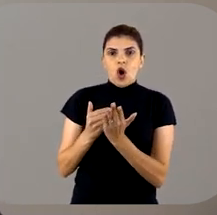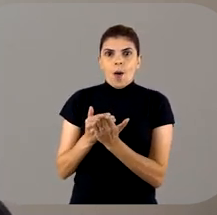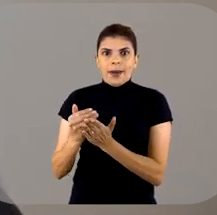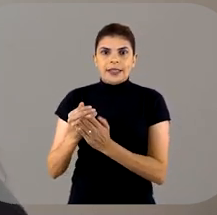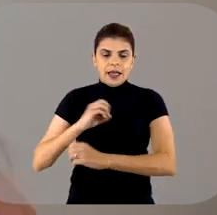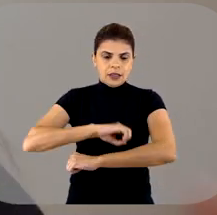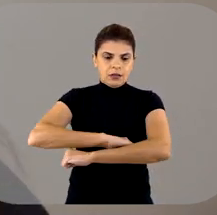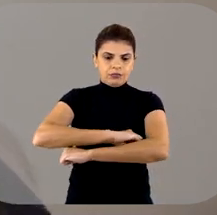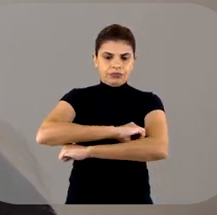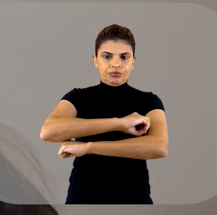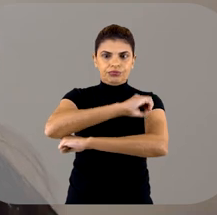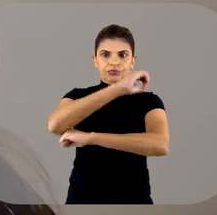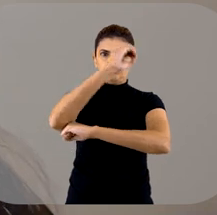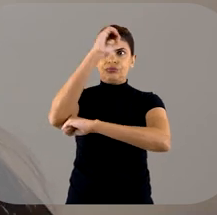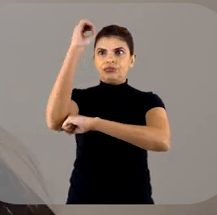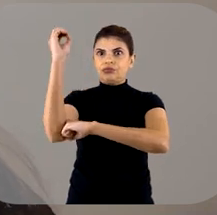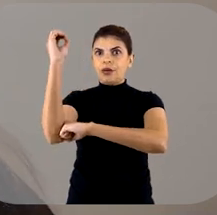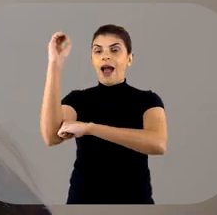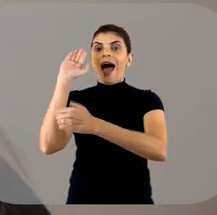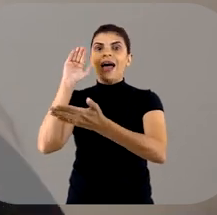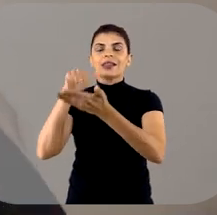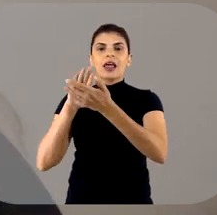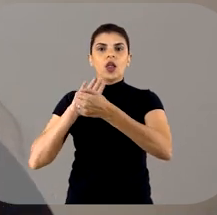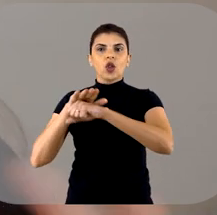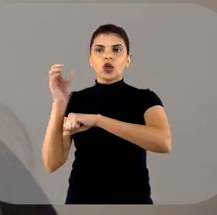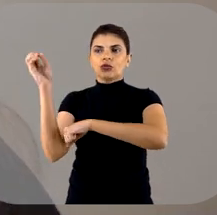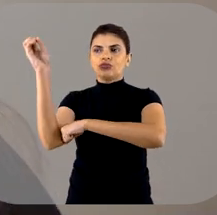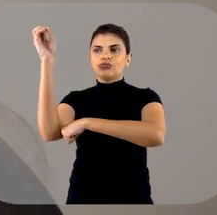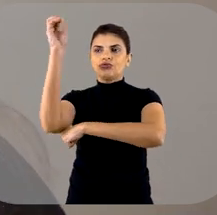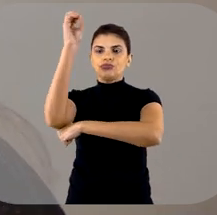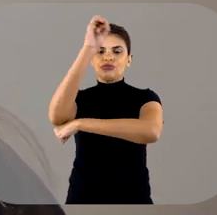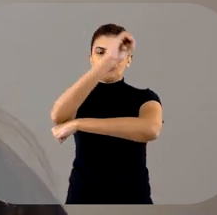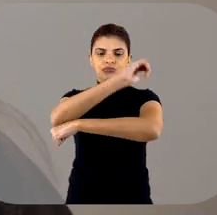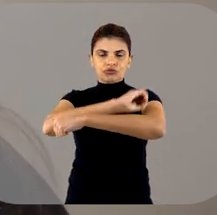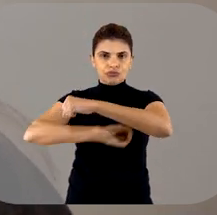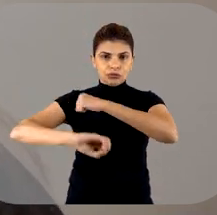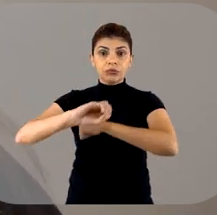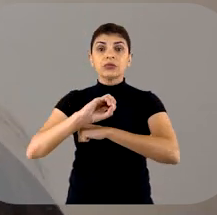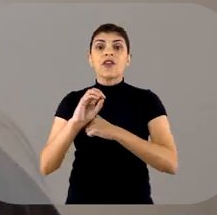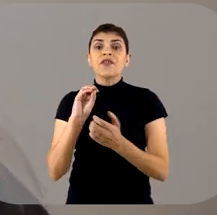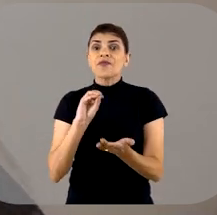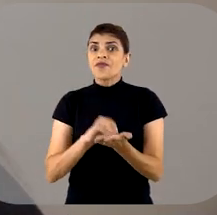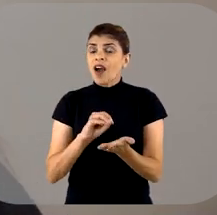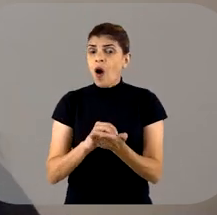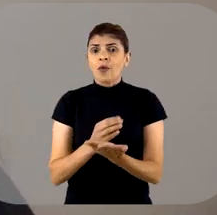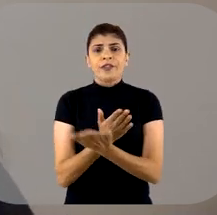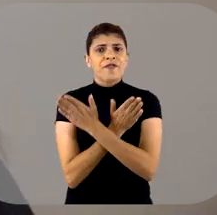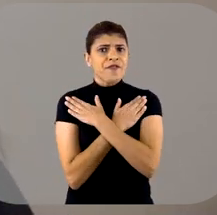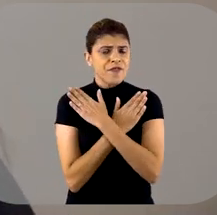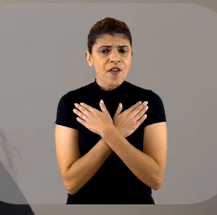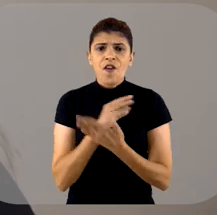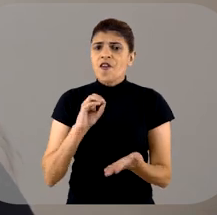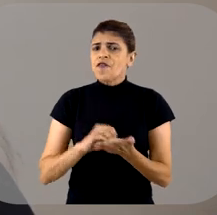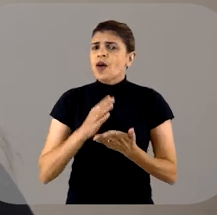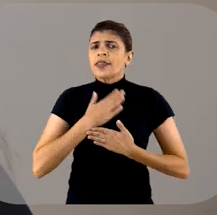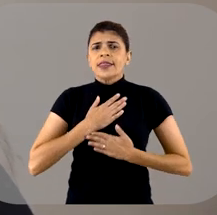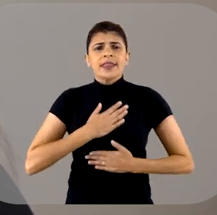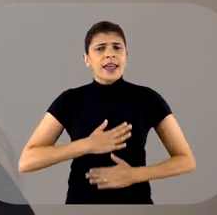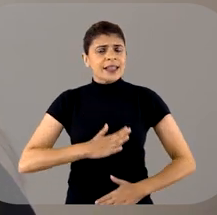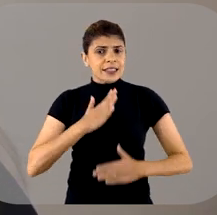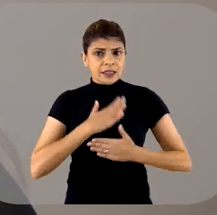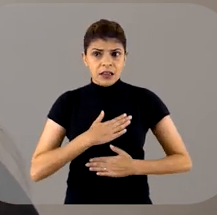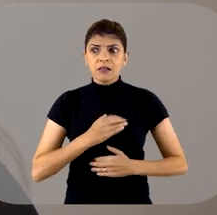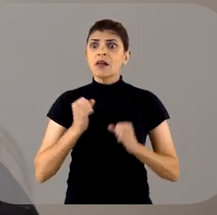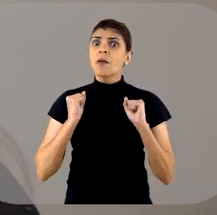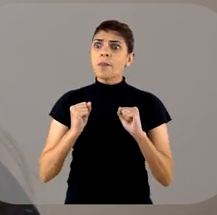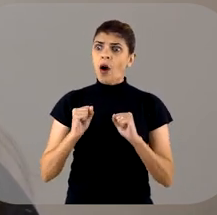sol nascer e terminavam depois do escurecer. Então, além da falta de descanso, o tipo de ocupação também